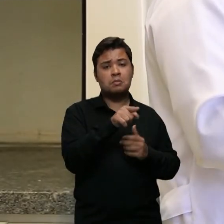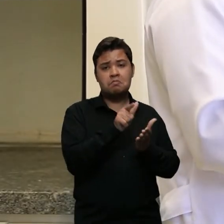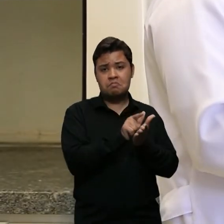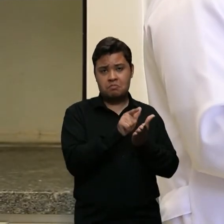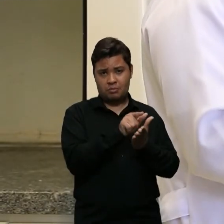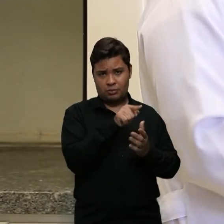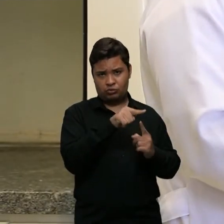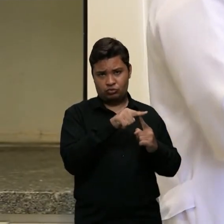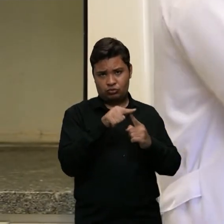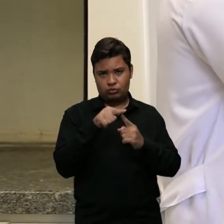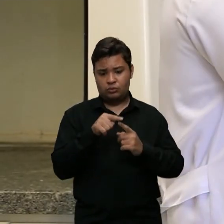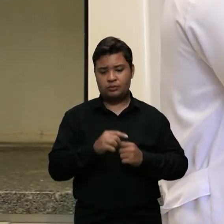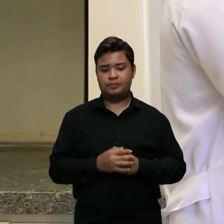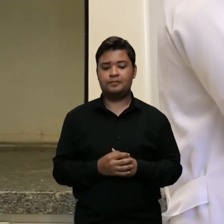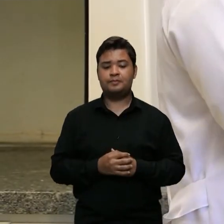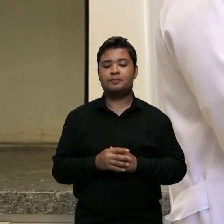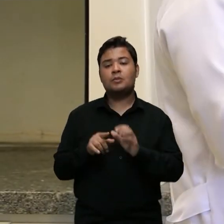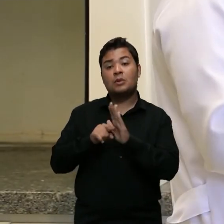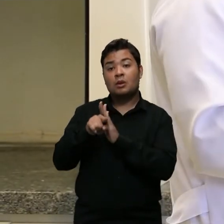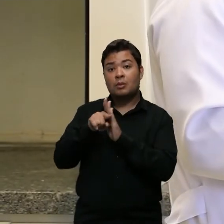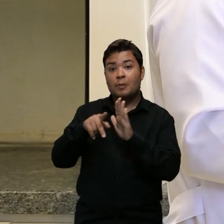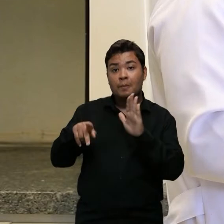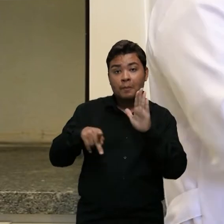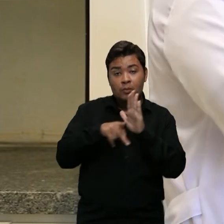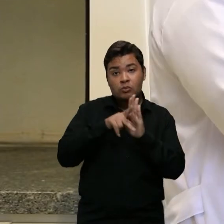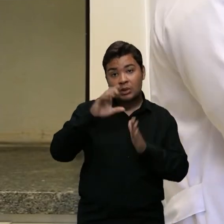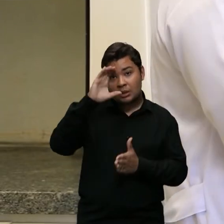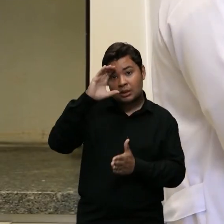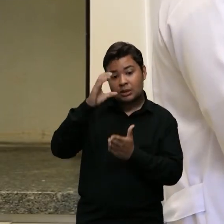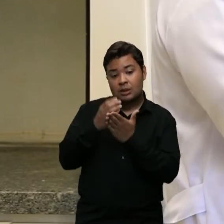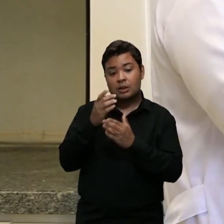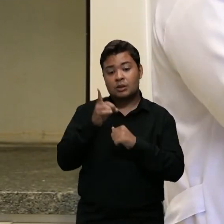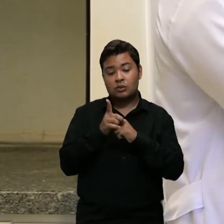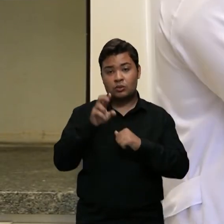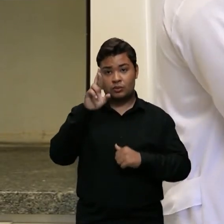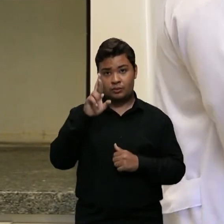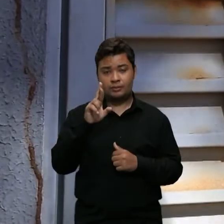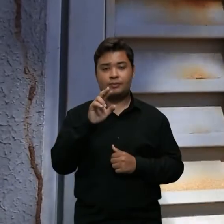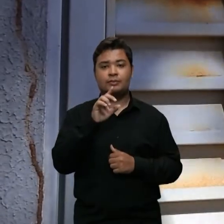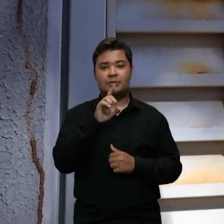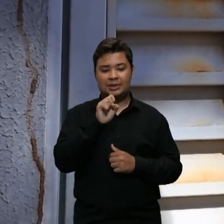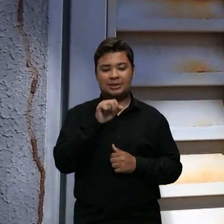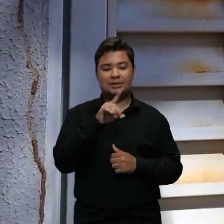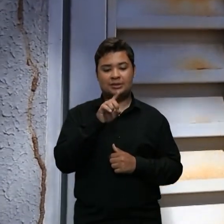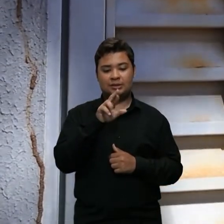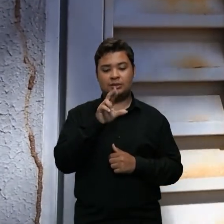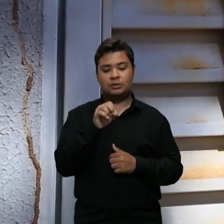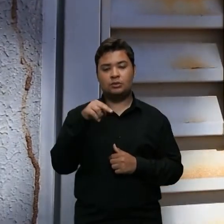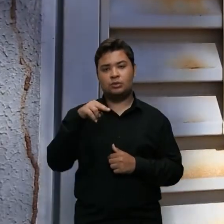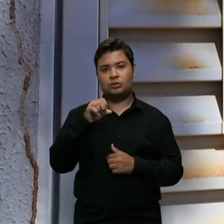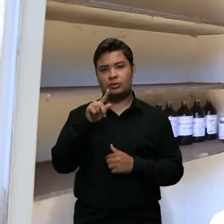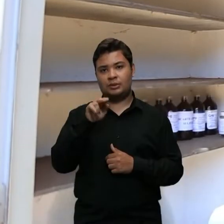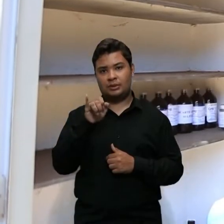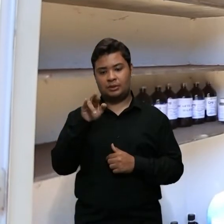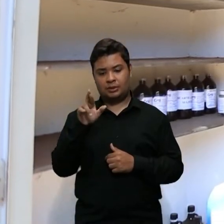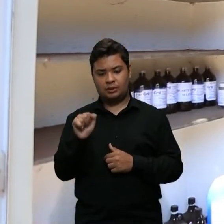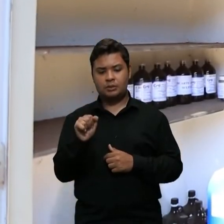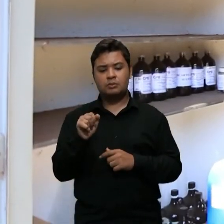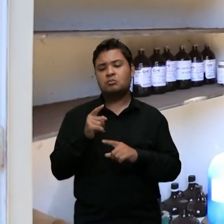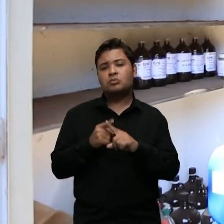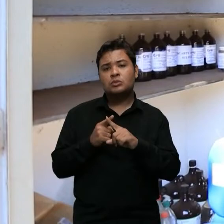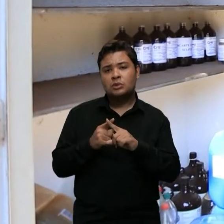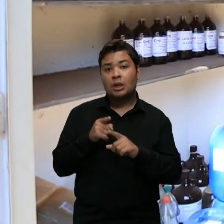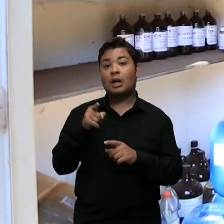foi desenvolvida como parte da tese de doutorado de Sandro Nogueira e a ideia surgiu enquanto ele atuava